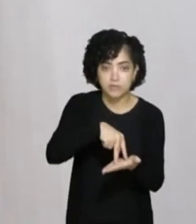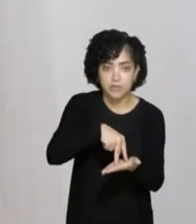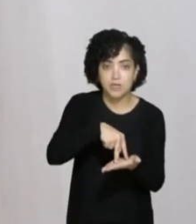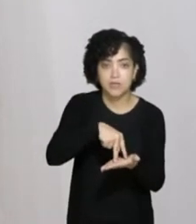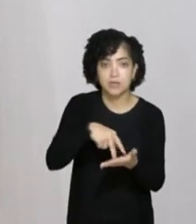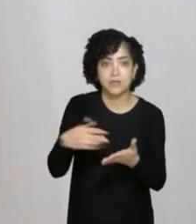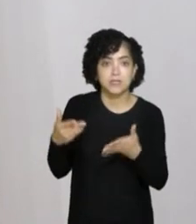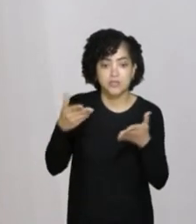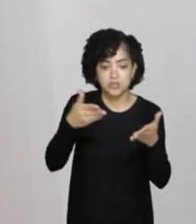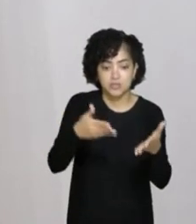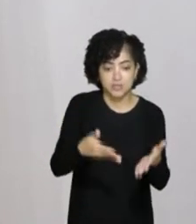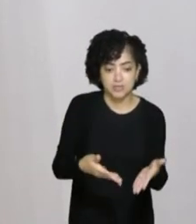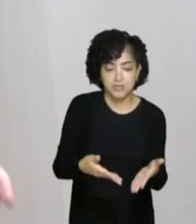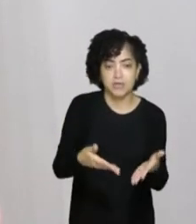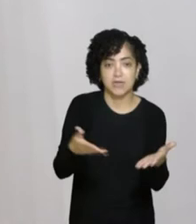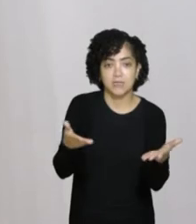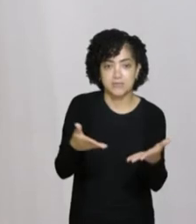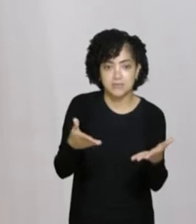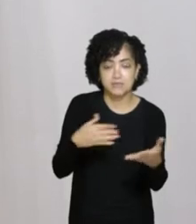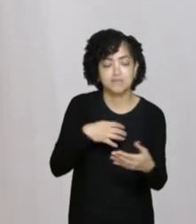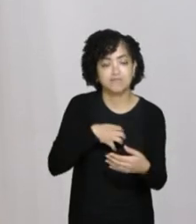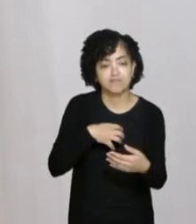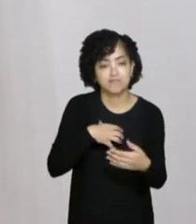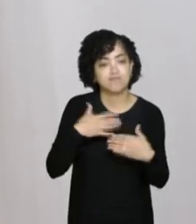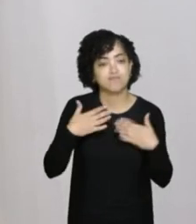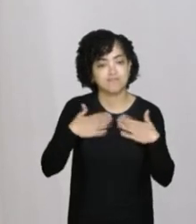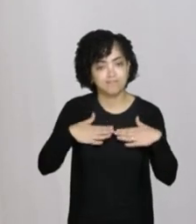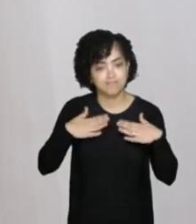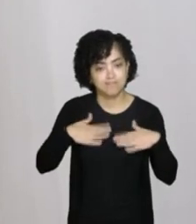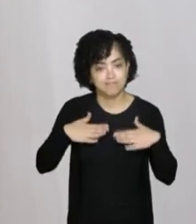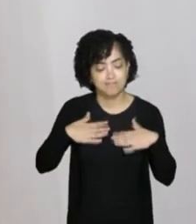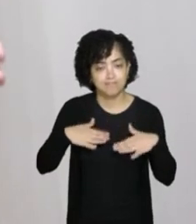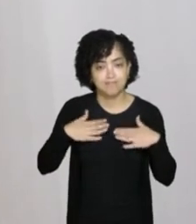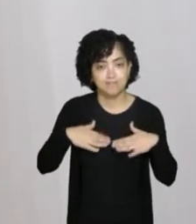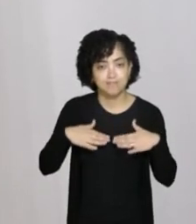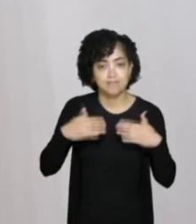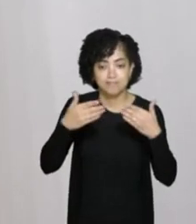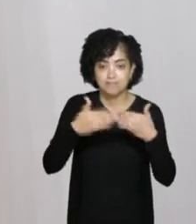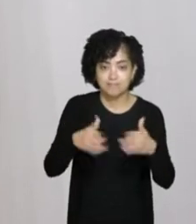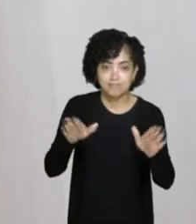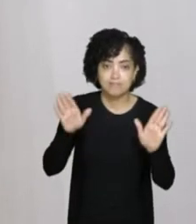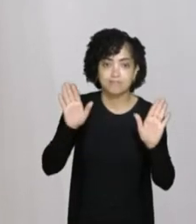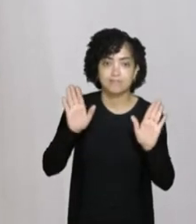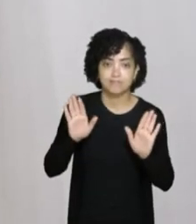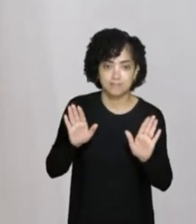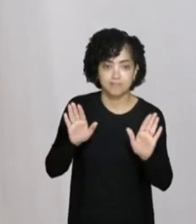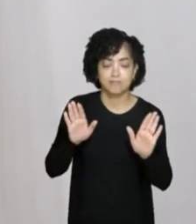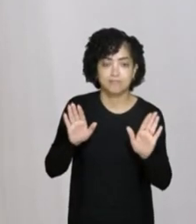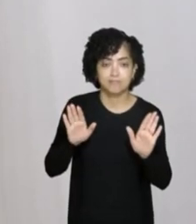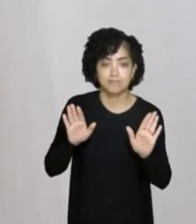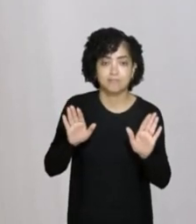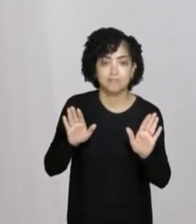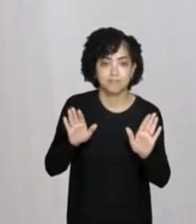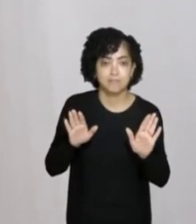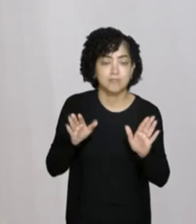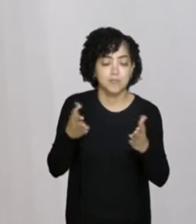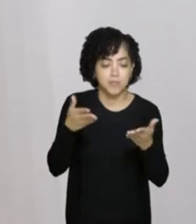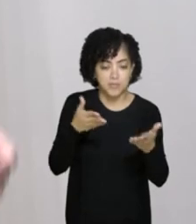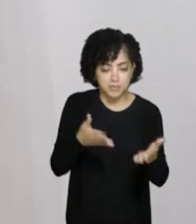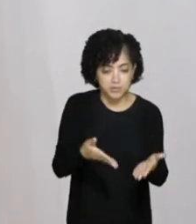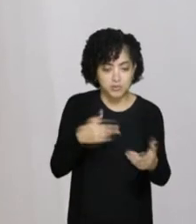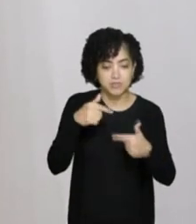na Assembleia, a gente chega muito tranquilo, porque realmente as portas foram escancaradas para a gente fazer o nosso